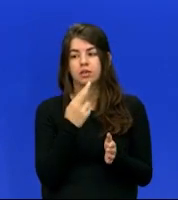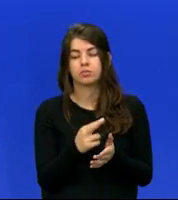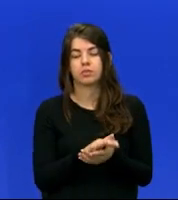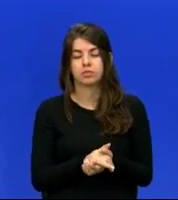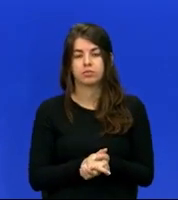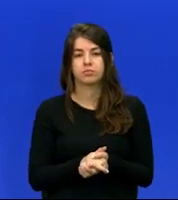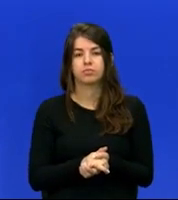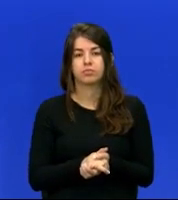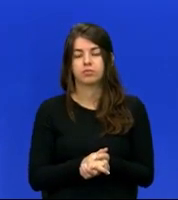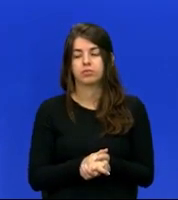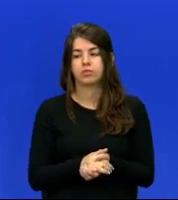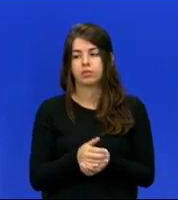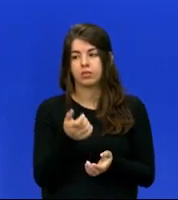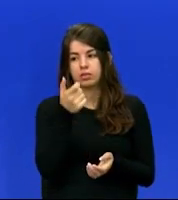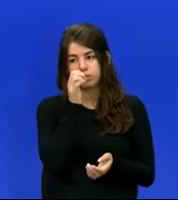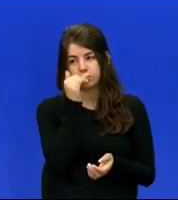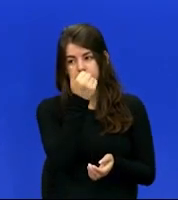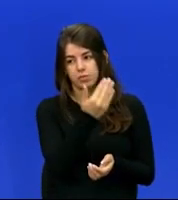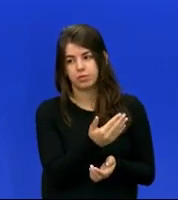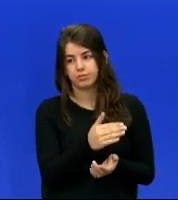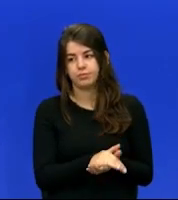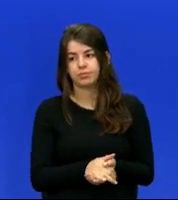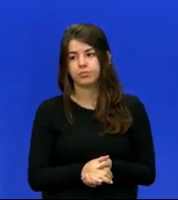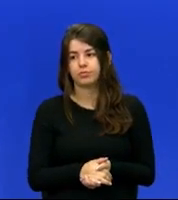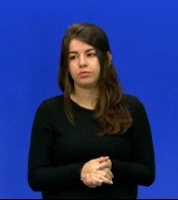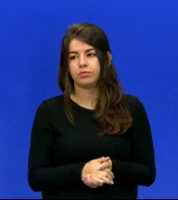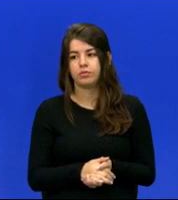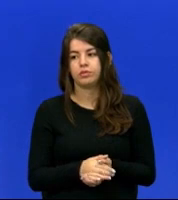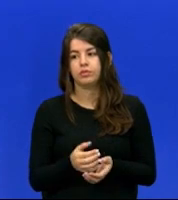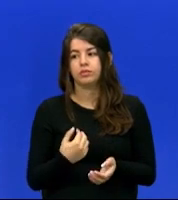aqui. Então, a segunda casa, então vai ser